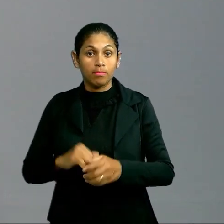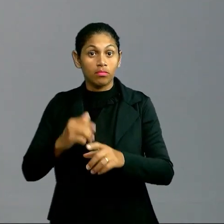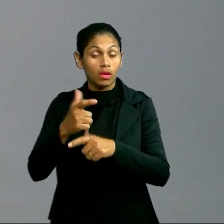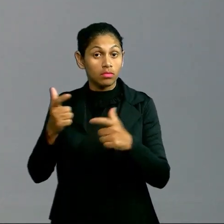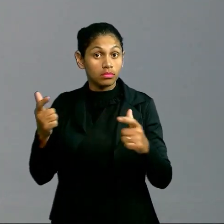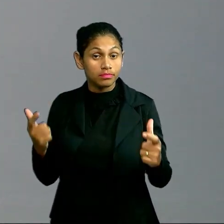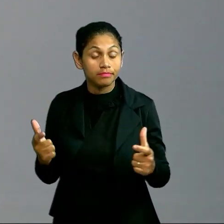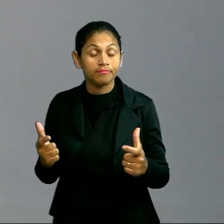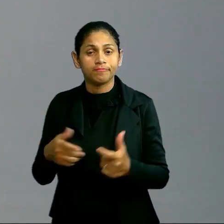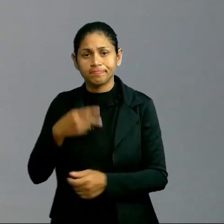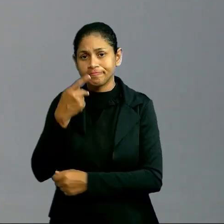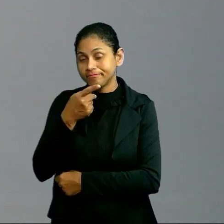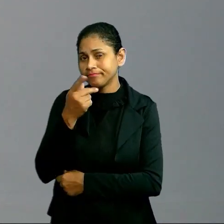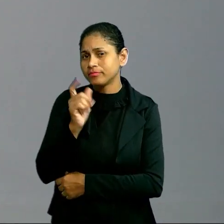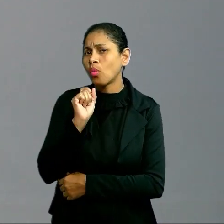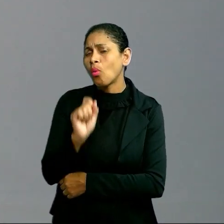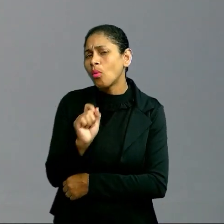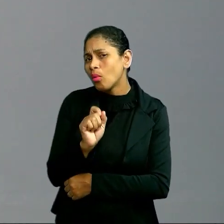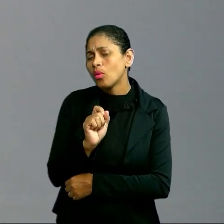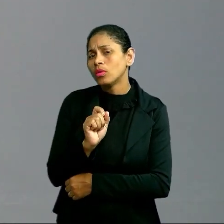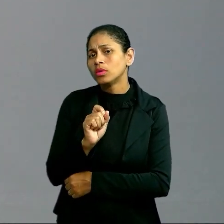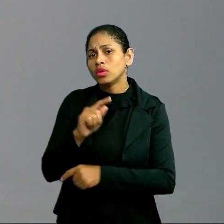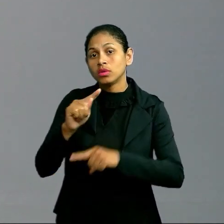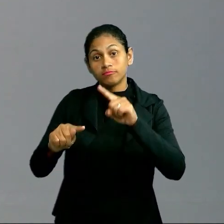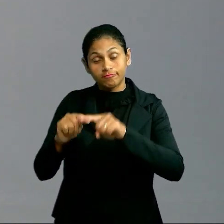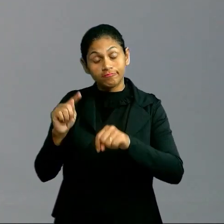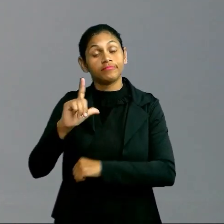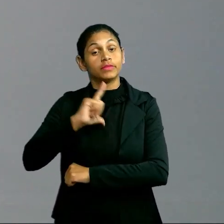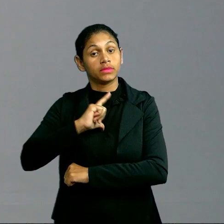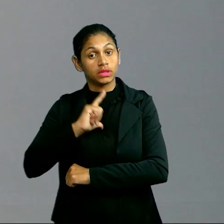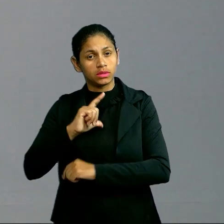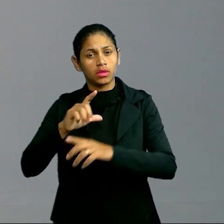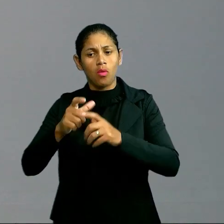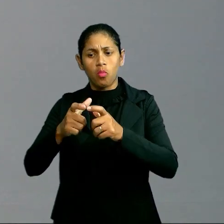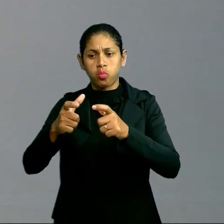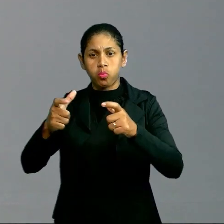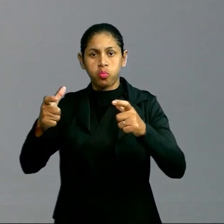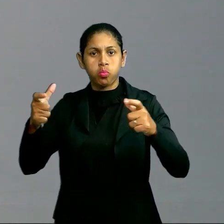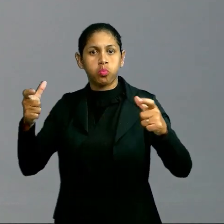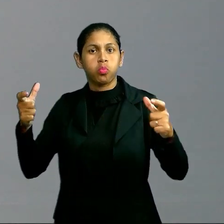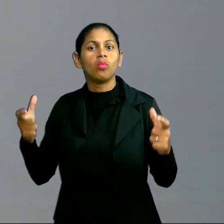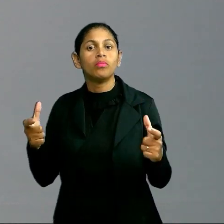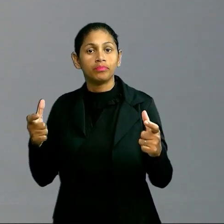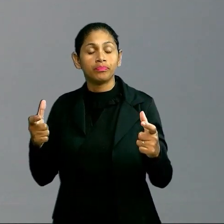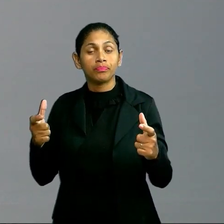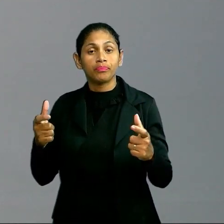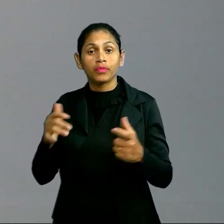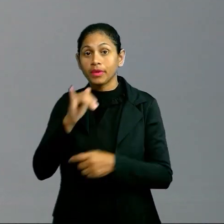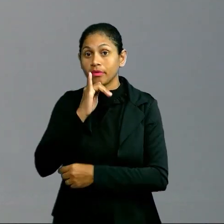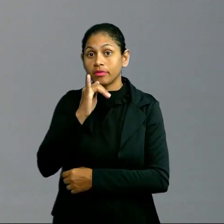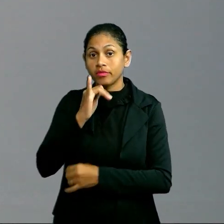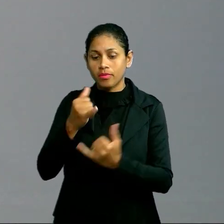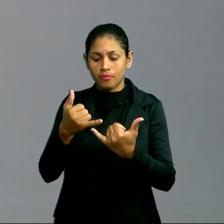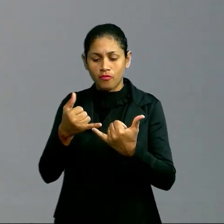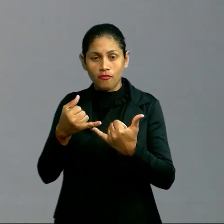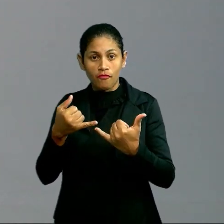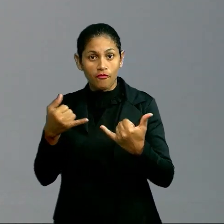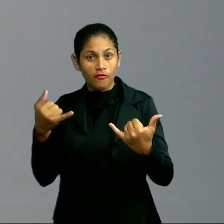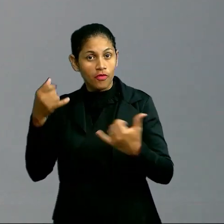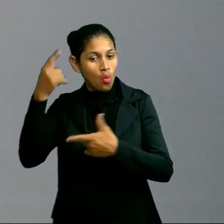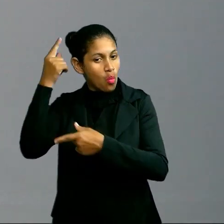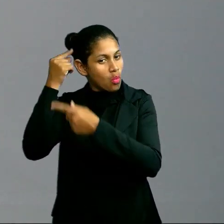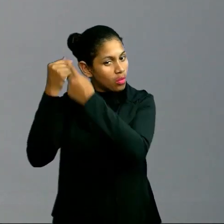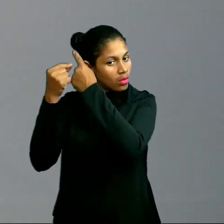maioria, tendemos a dizer que todo objeto ele tem uma certa dilatação volumétrica, por exemplo, um fio de cabelo. Porém, para efeitos